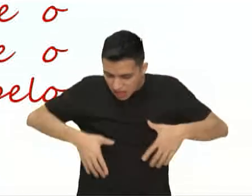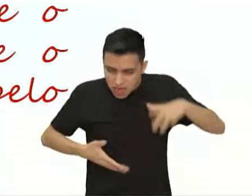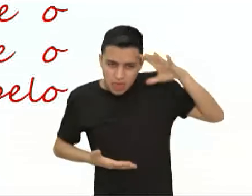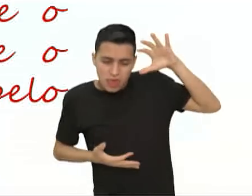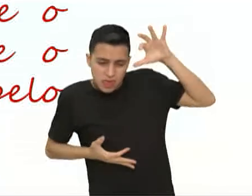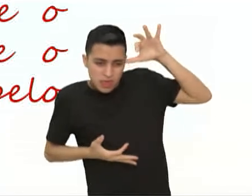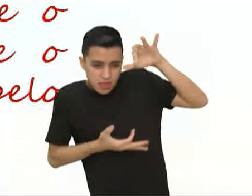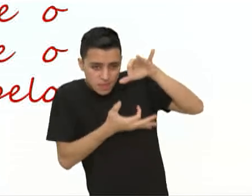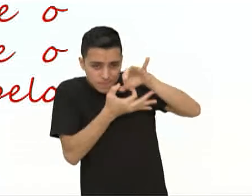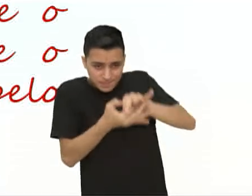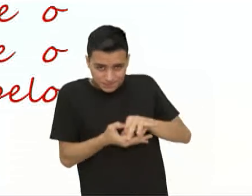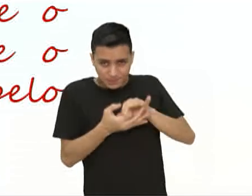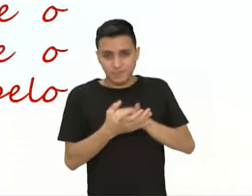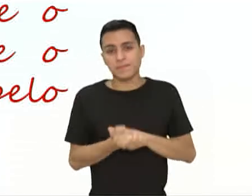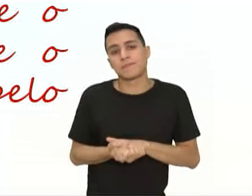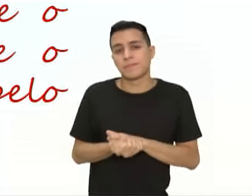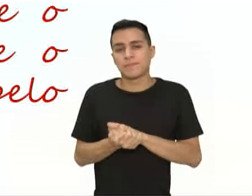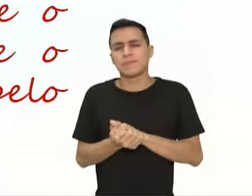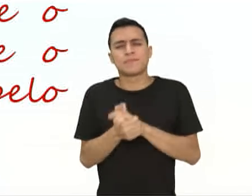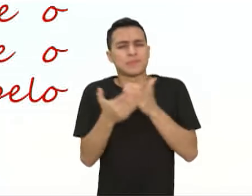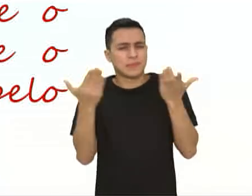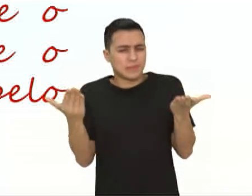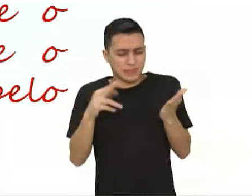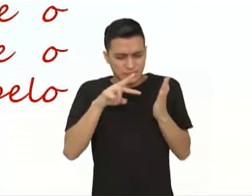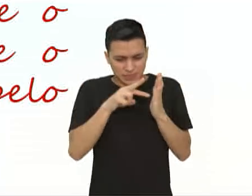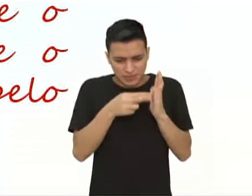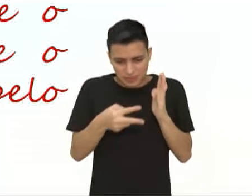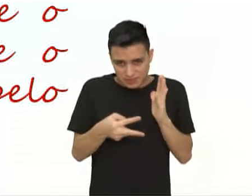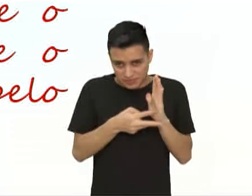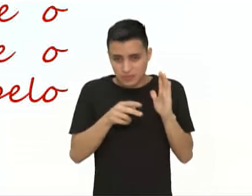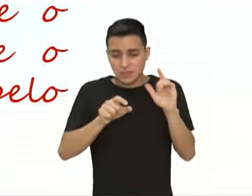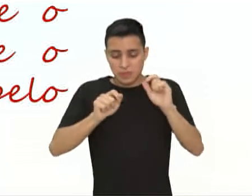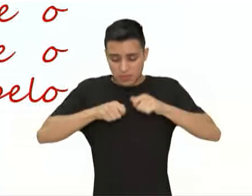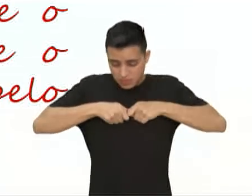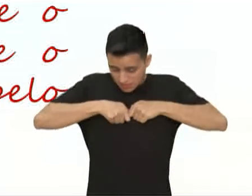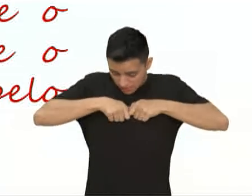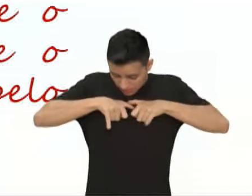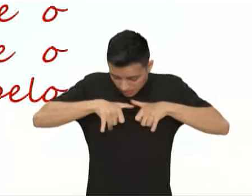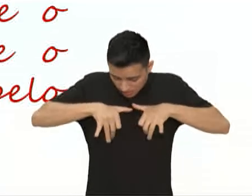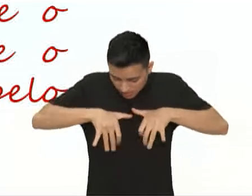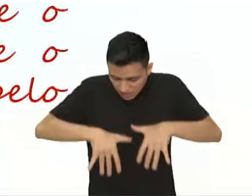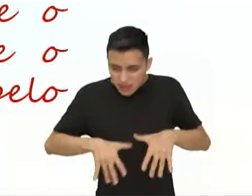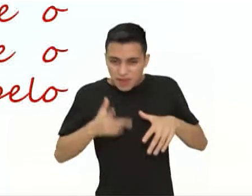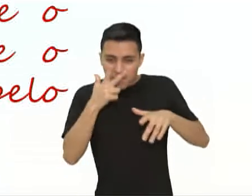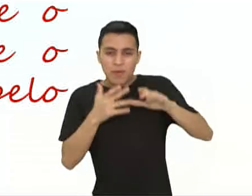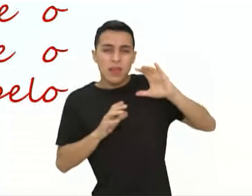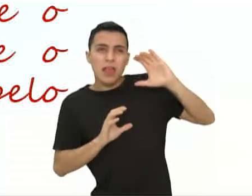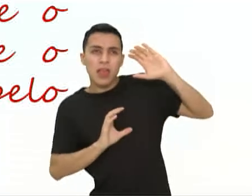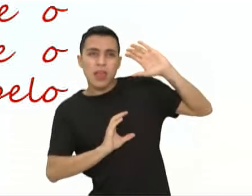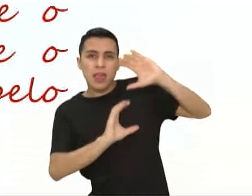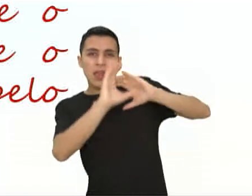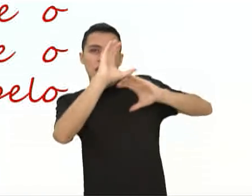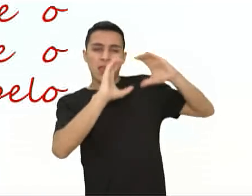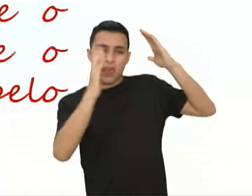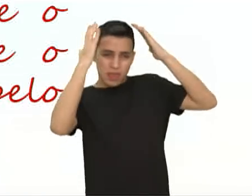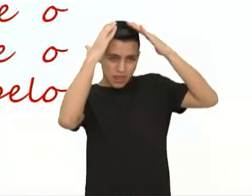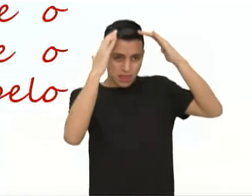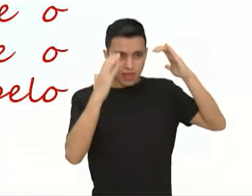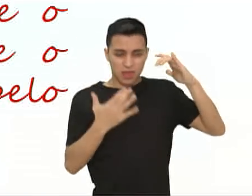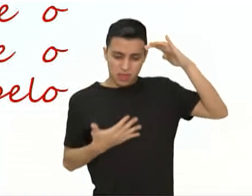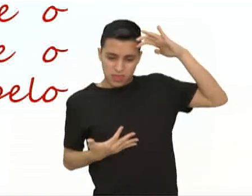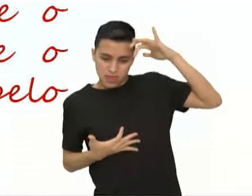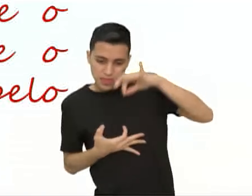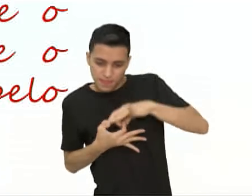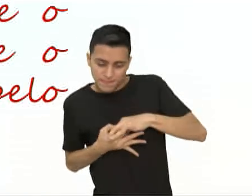restante do organismo e do ambiente. Então, é o sistema nervoso periférico que faz essa comunicação entre o nosso cérebro, né,